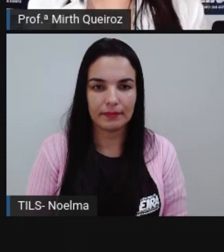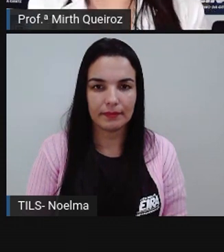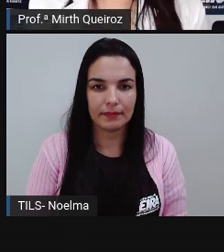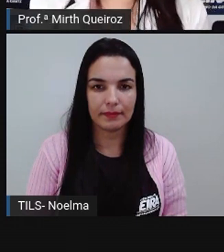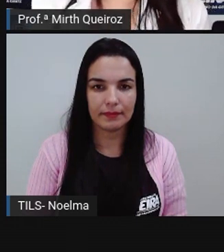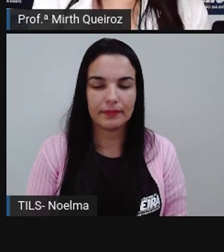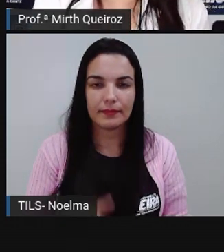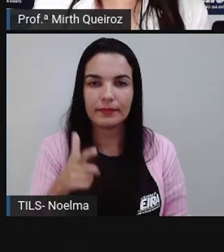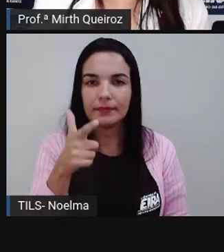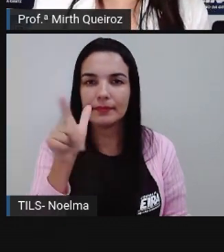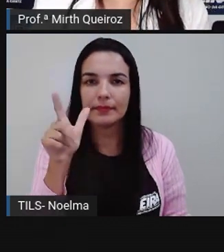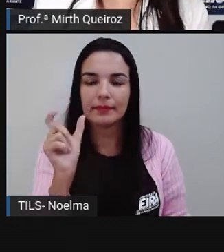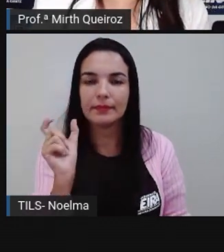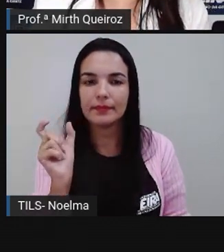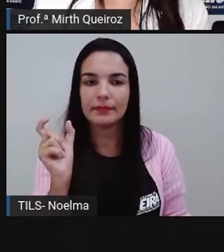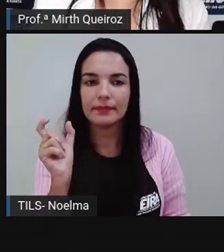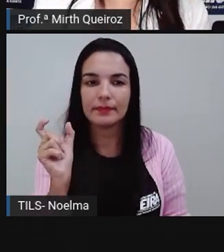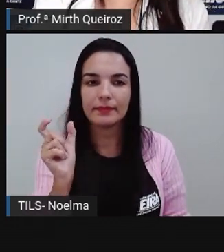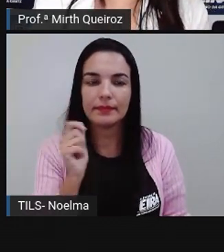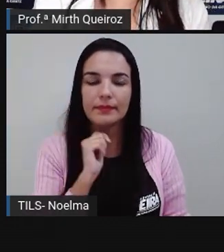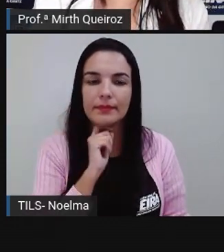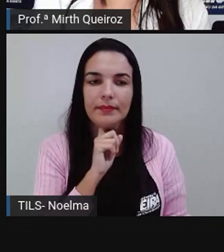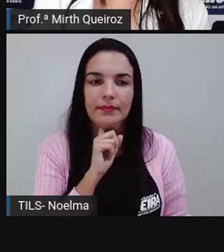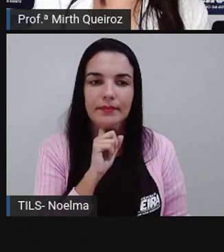Próxima palavrinha.